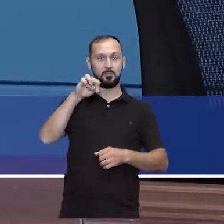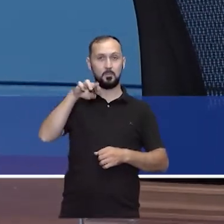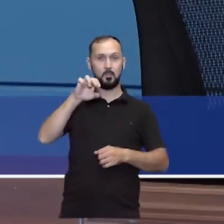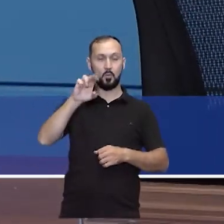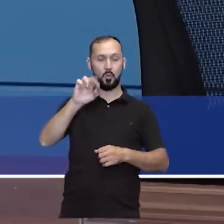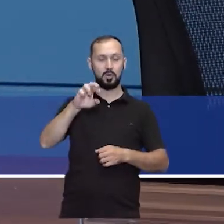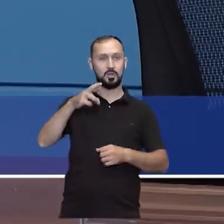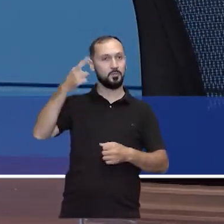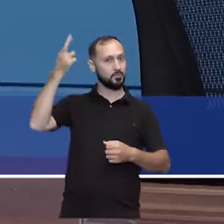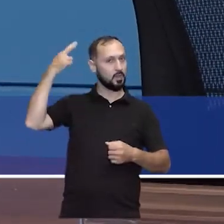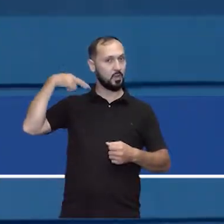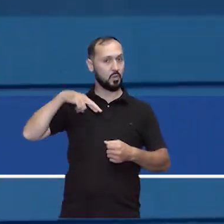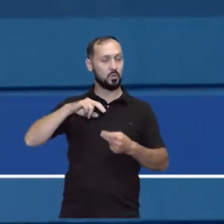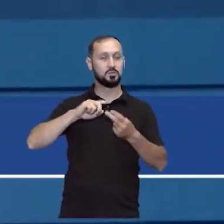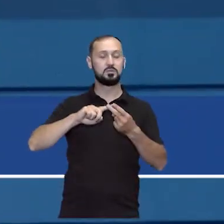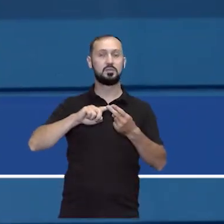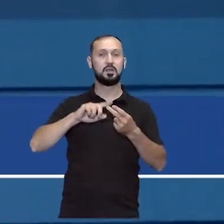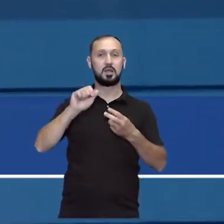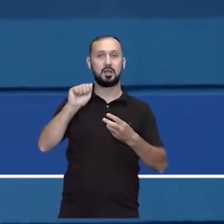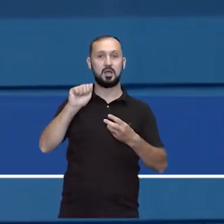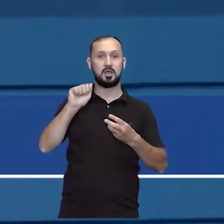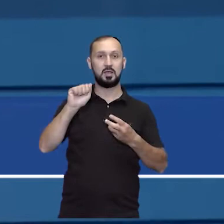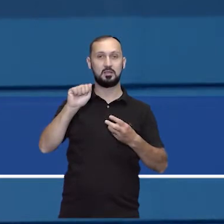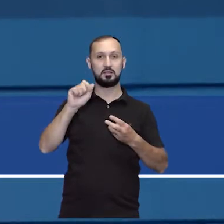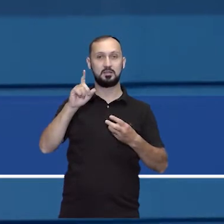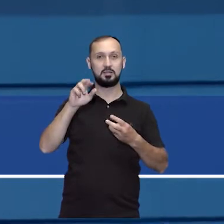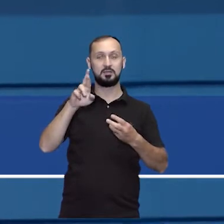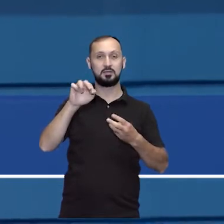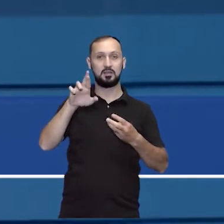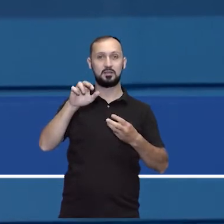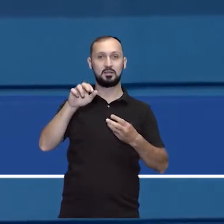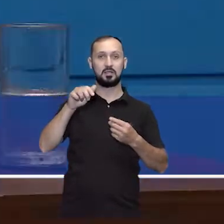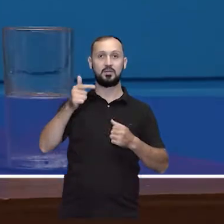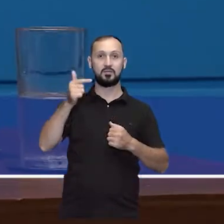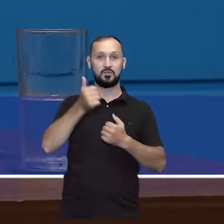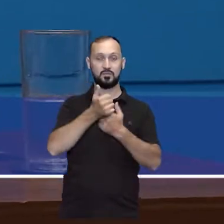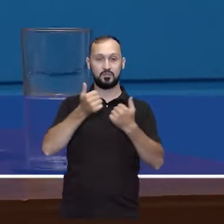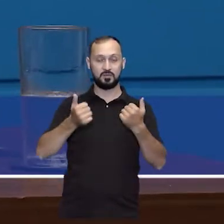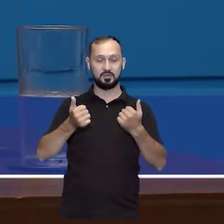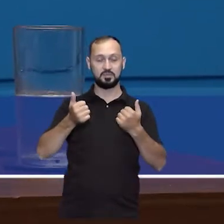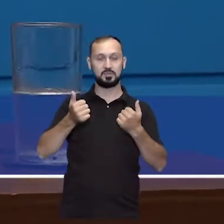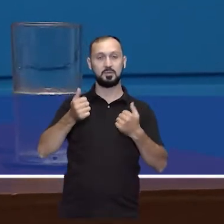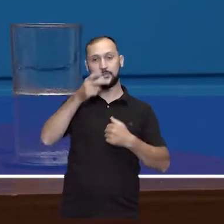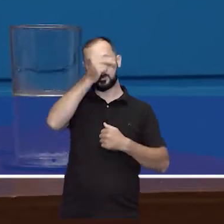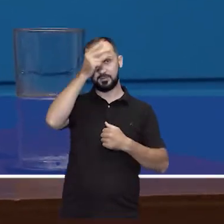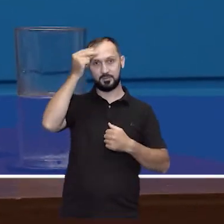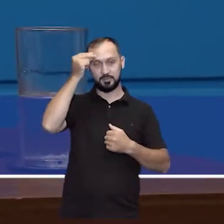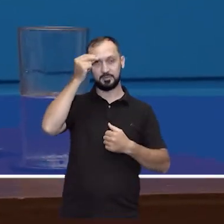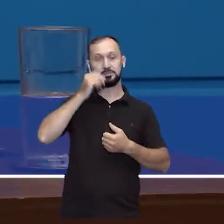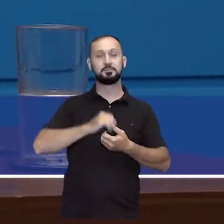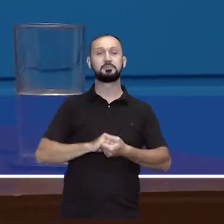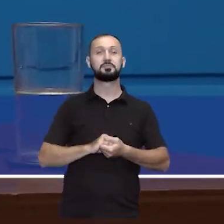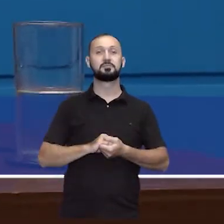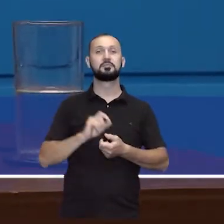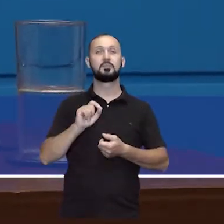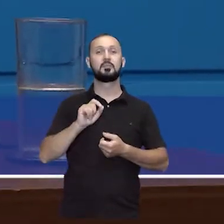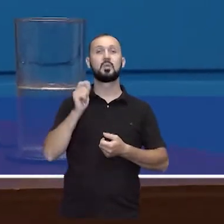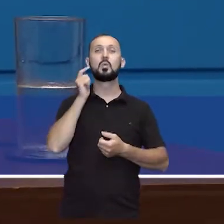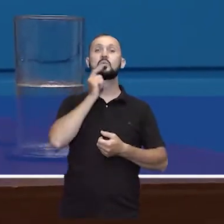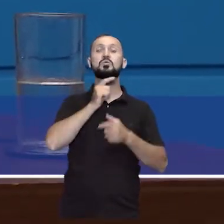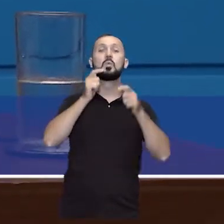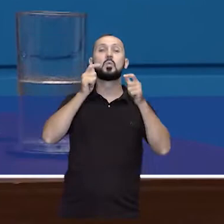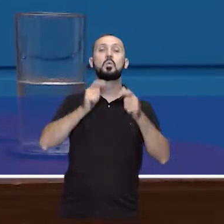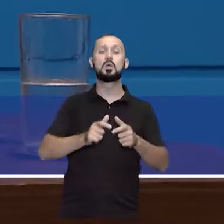federal Rose Modesto, da vice-prefeita de Campo Grande Adriane Lopes e da professora mestra Maria Rosana